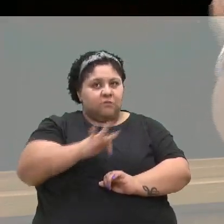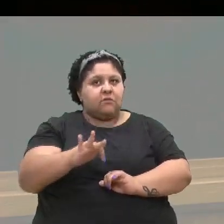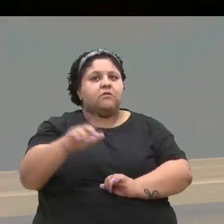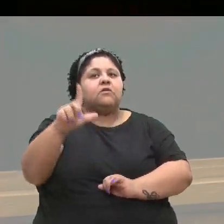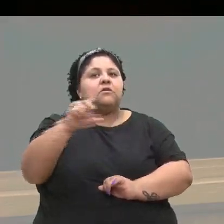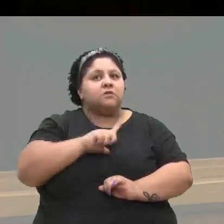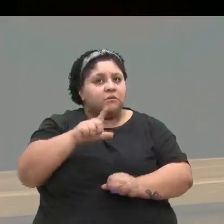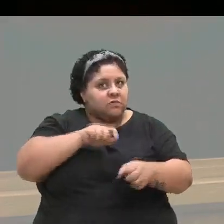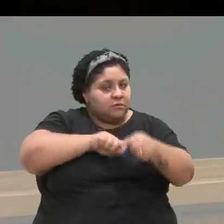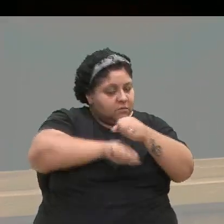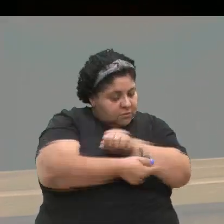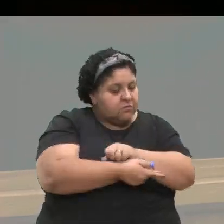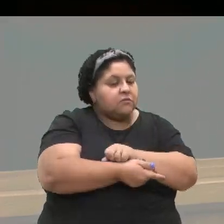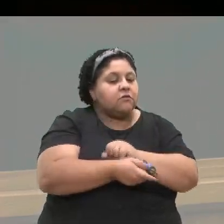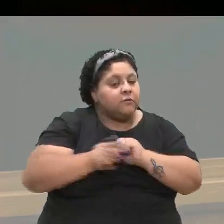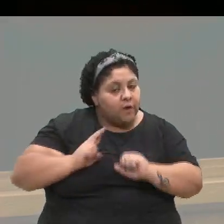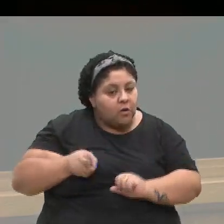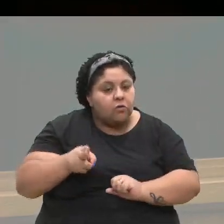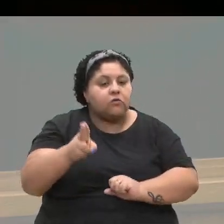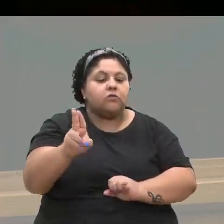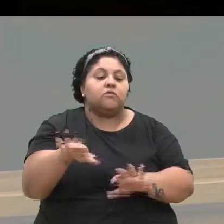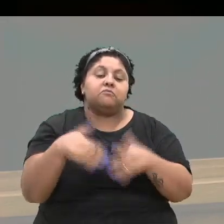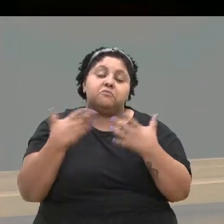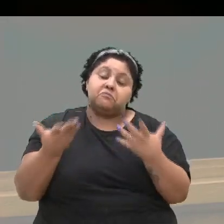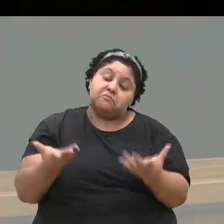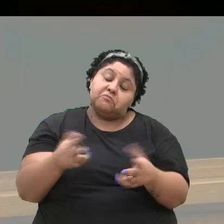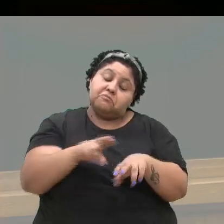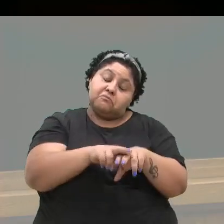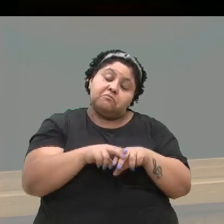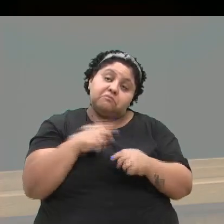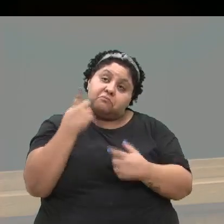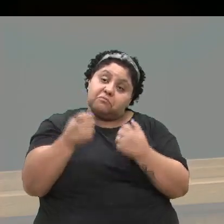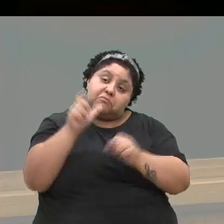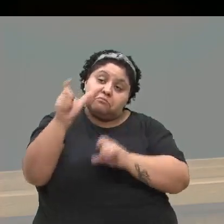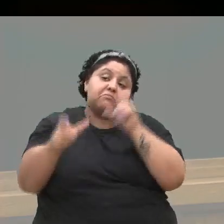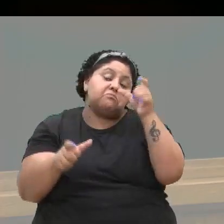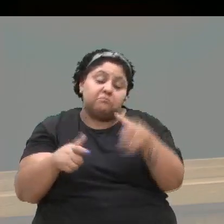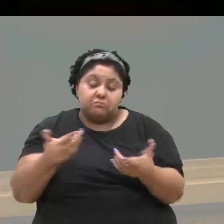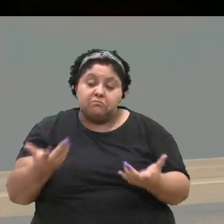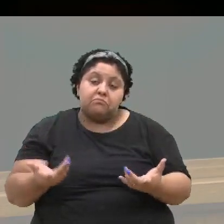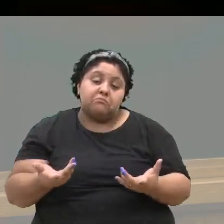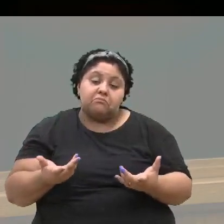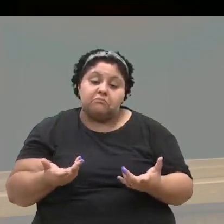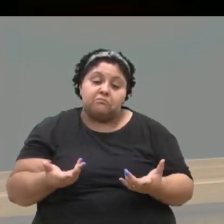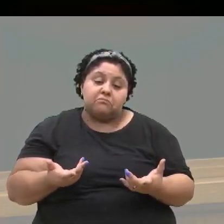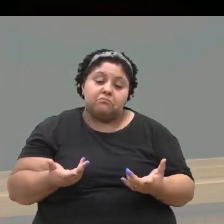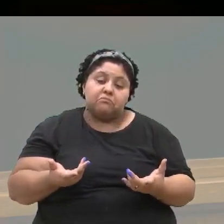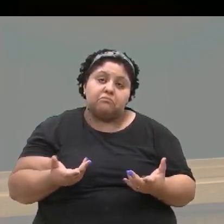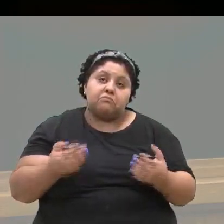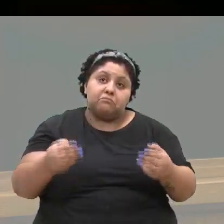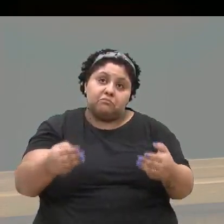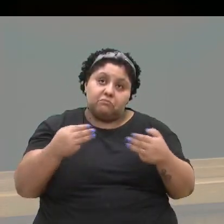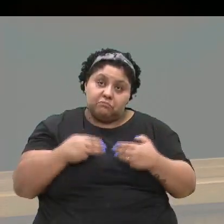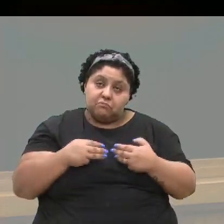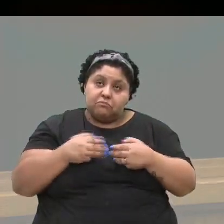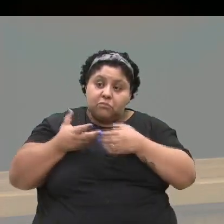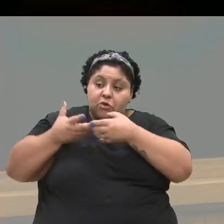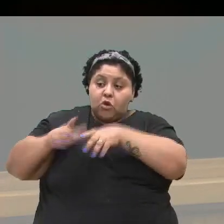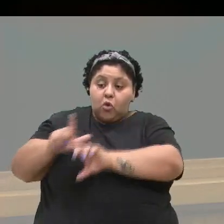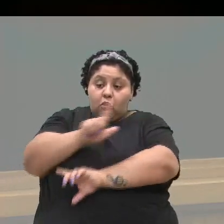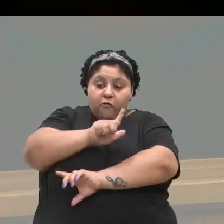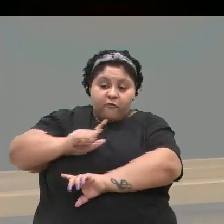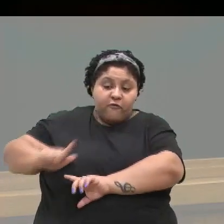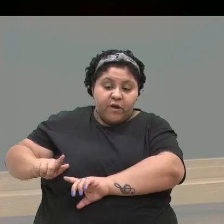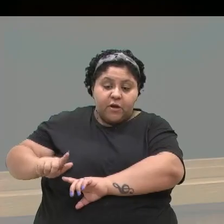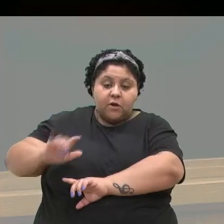tem investido e vai fazer. Então, talvez por isso algumas pessoas estão colocando essa moção contra o governo